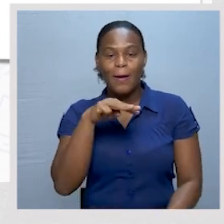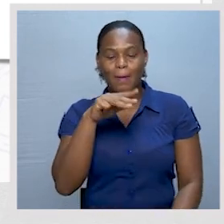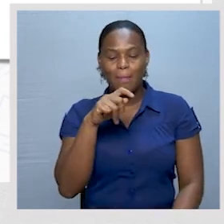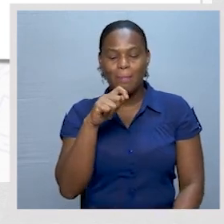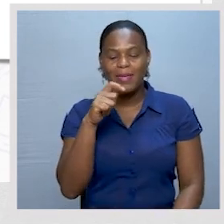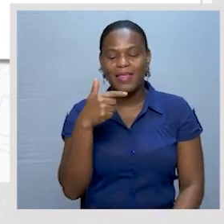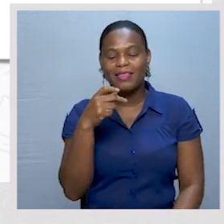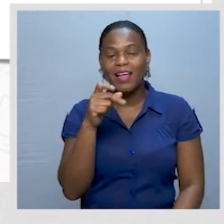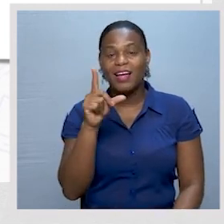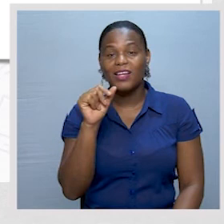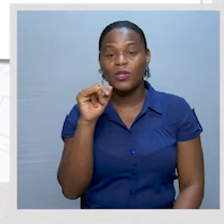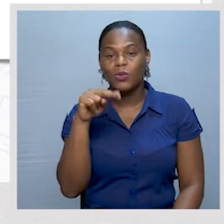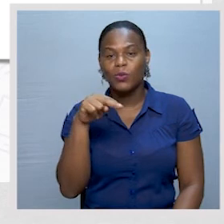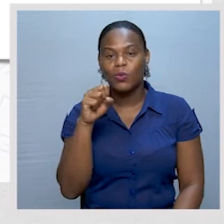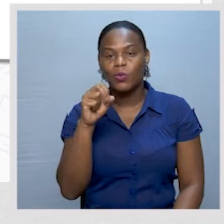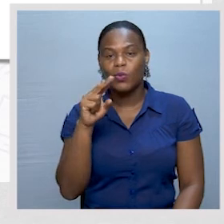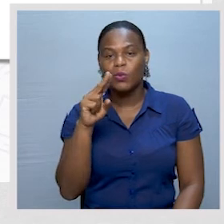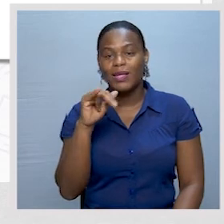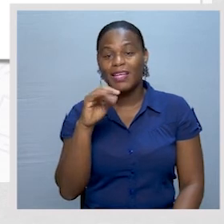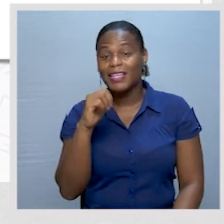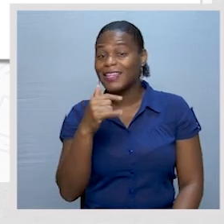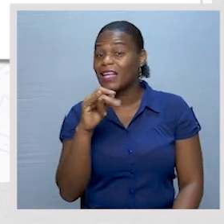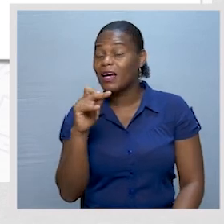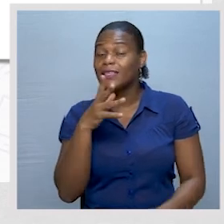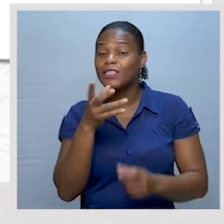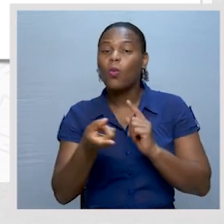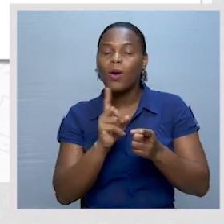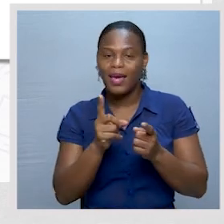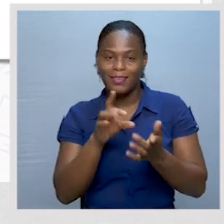função metalinguística. Temos aqui o conceito. D,